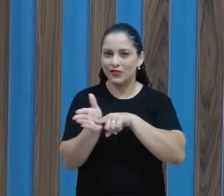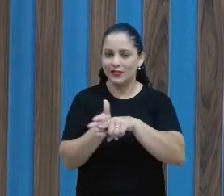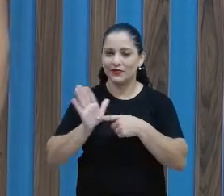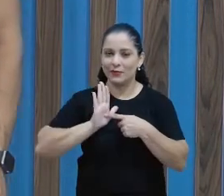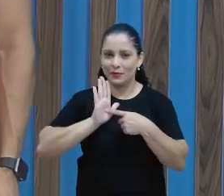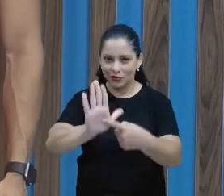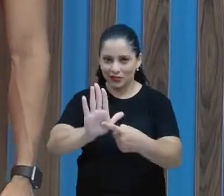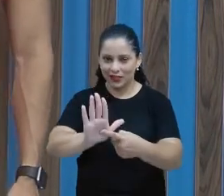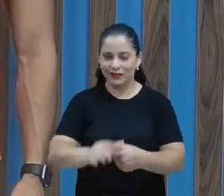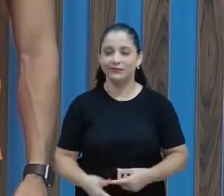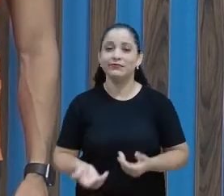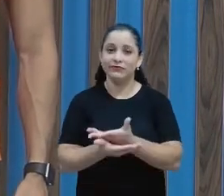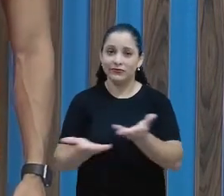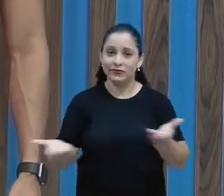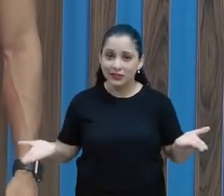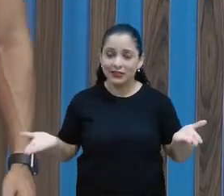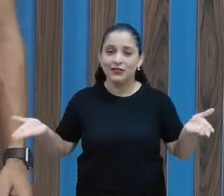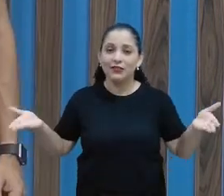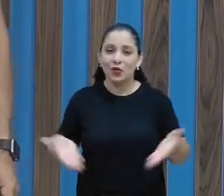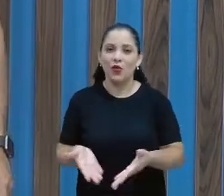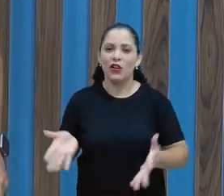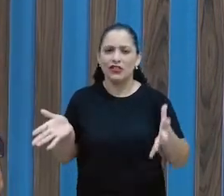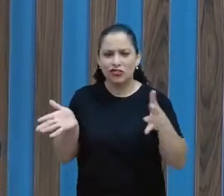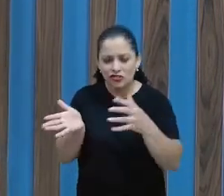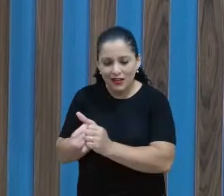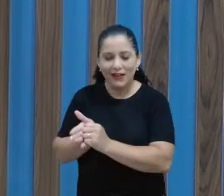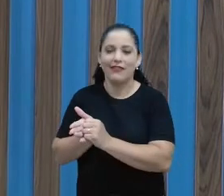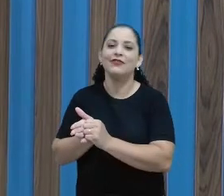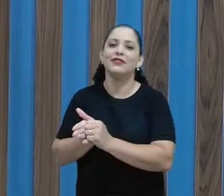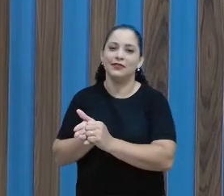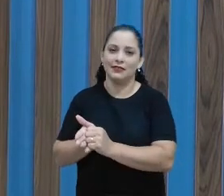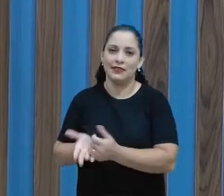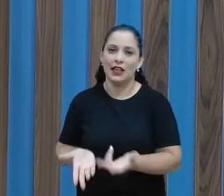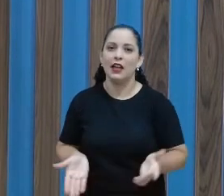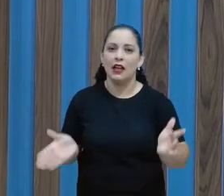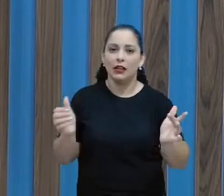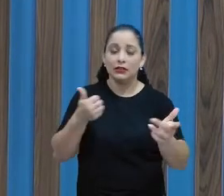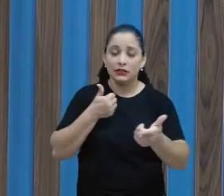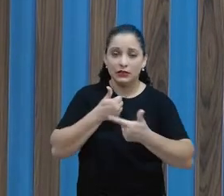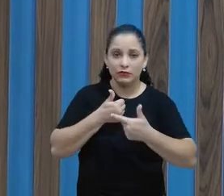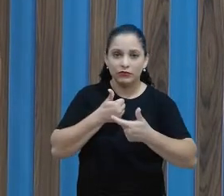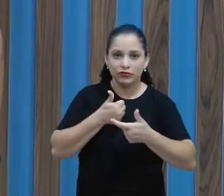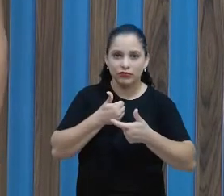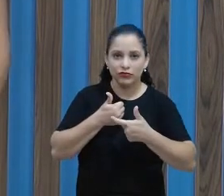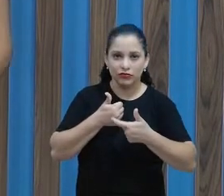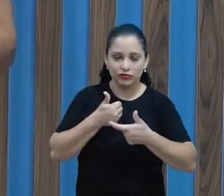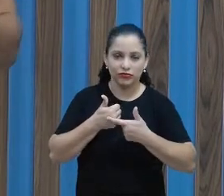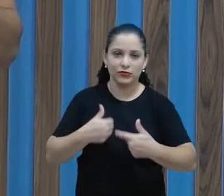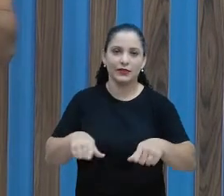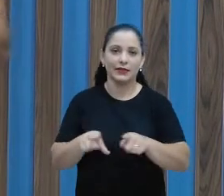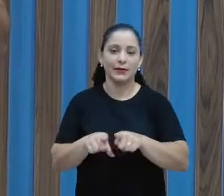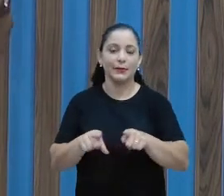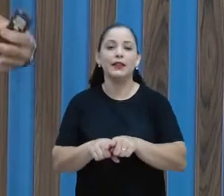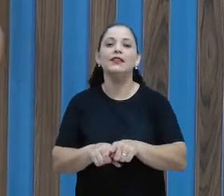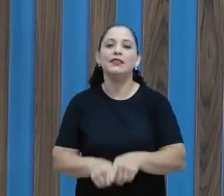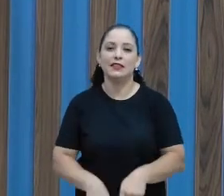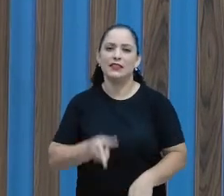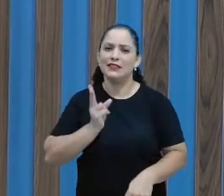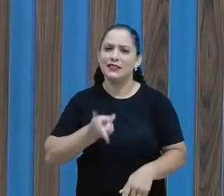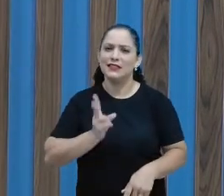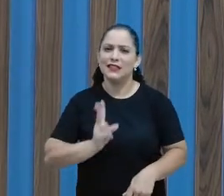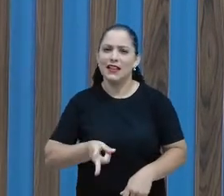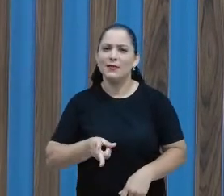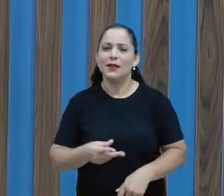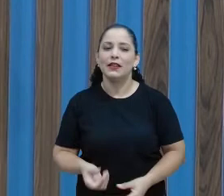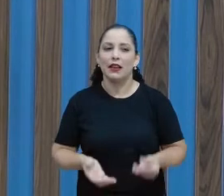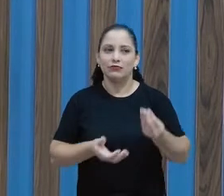bom? Então se inscreva no nosso canal, não deixe de ativar as notificações, certo? Para que cada vídeo que seja